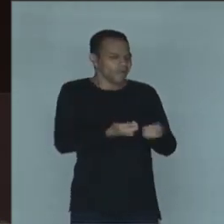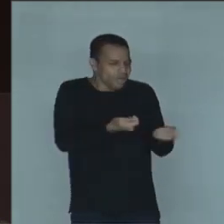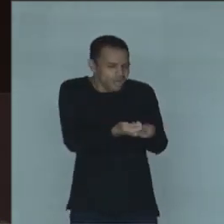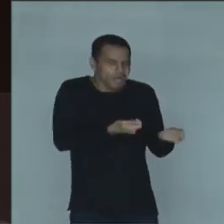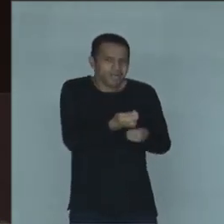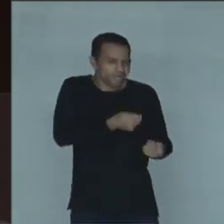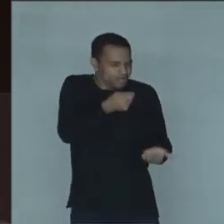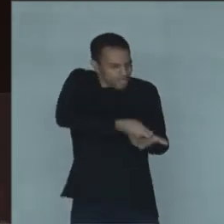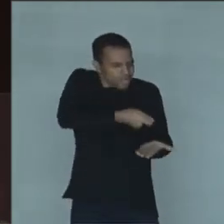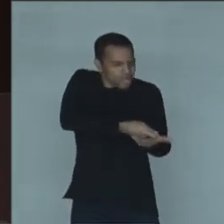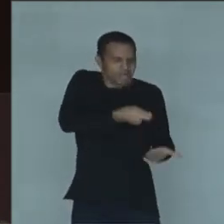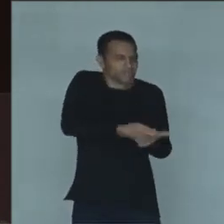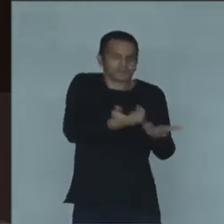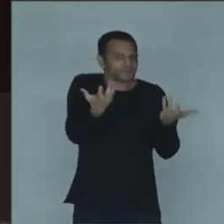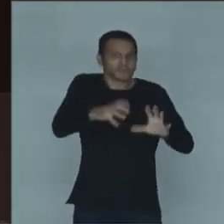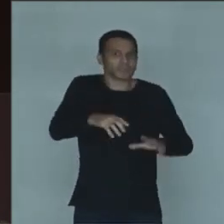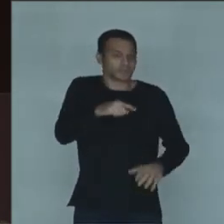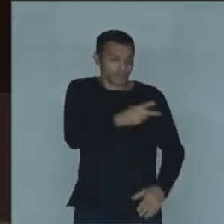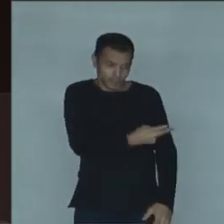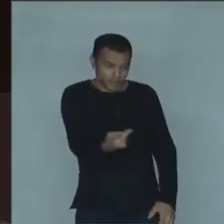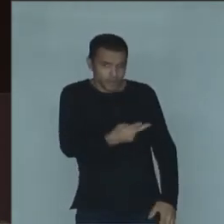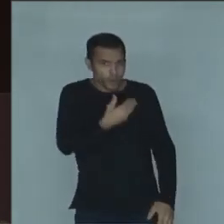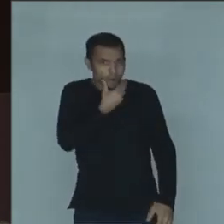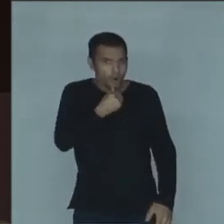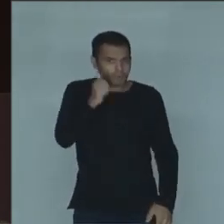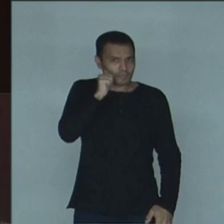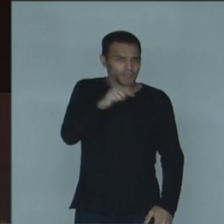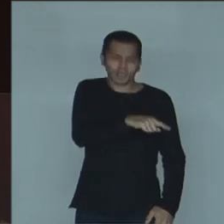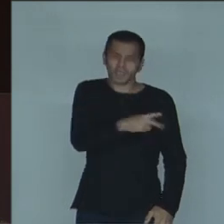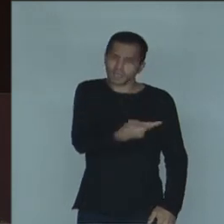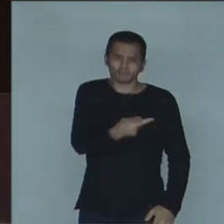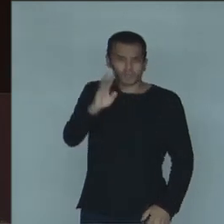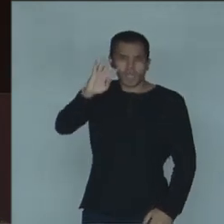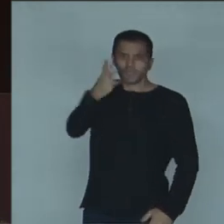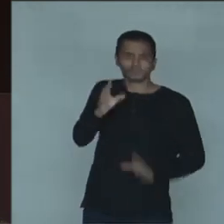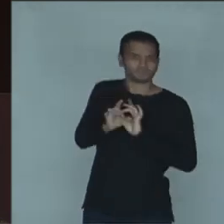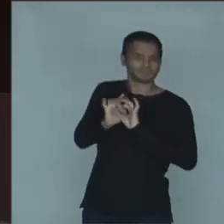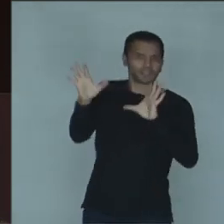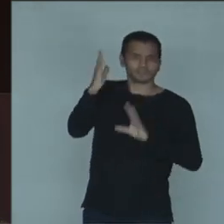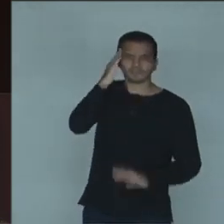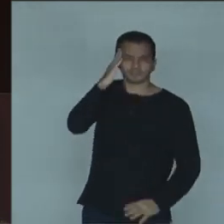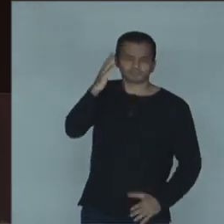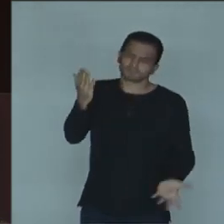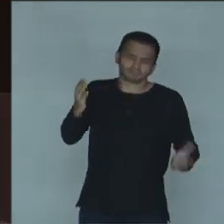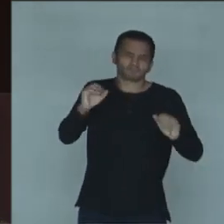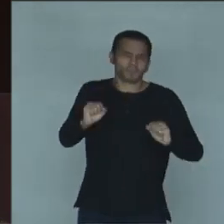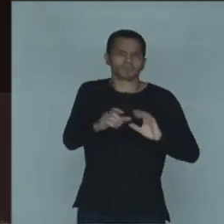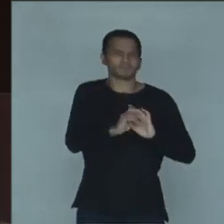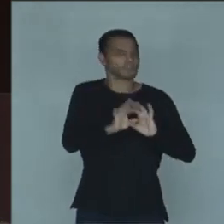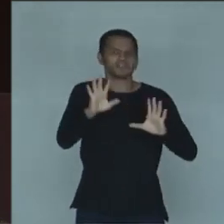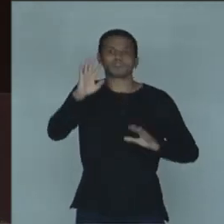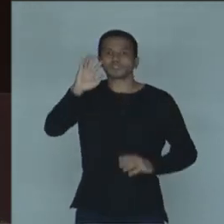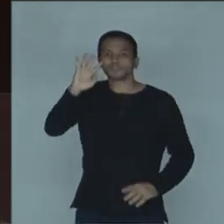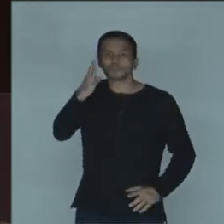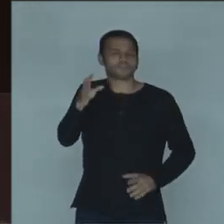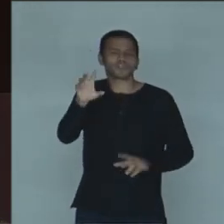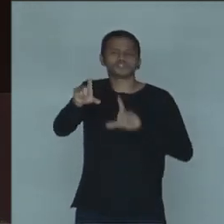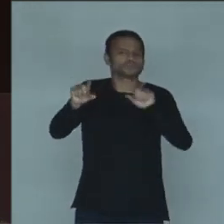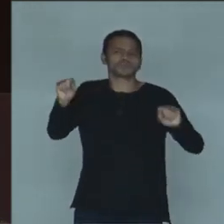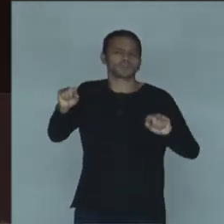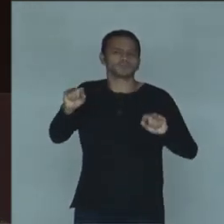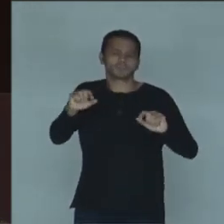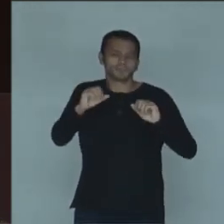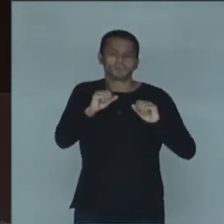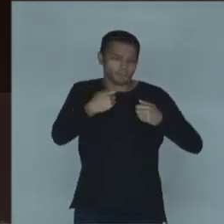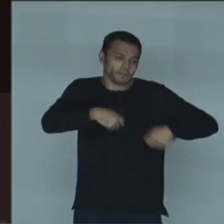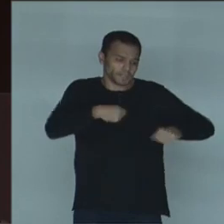homens e mulheres que decidissem viver com ele os homens e mulheres mulheres que decidissem a